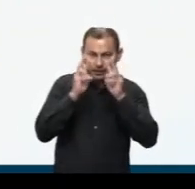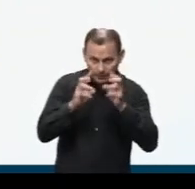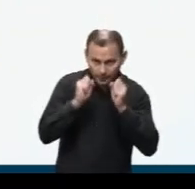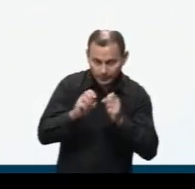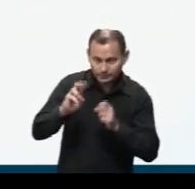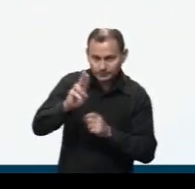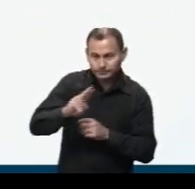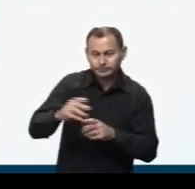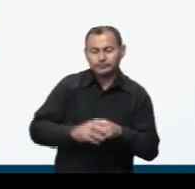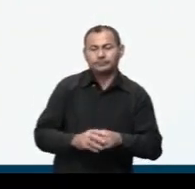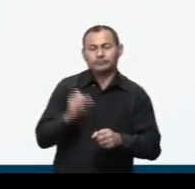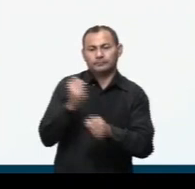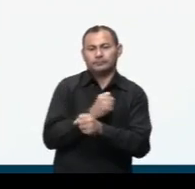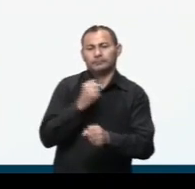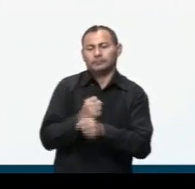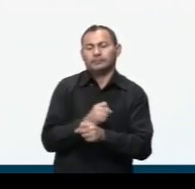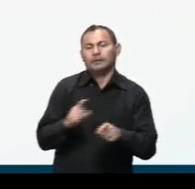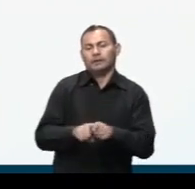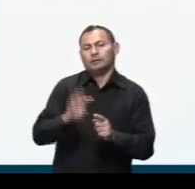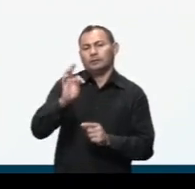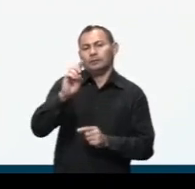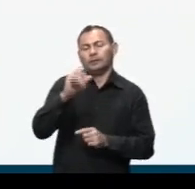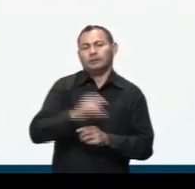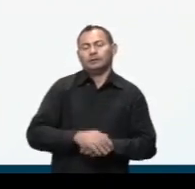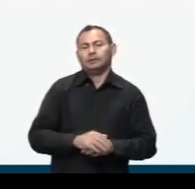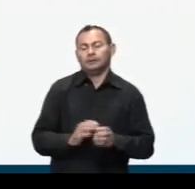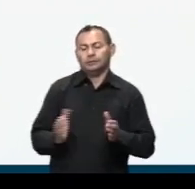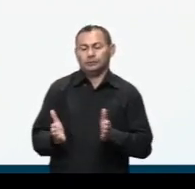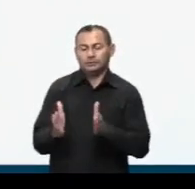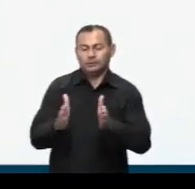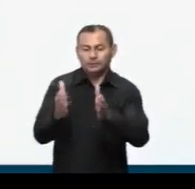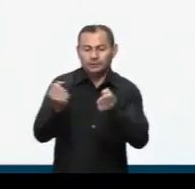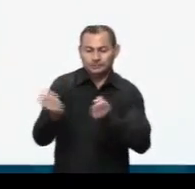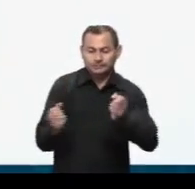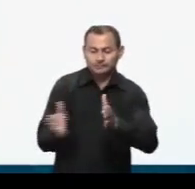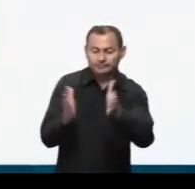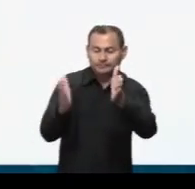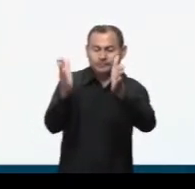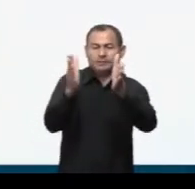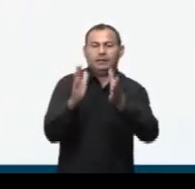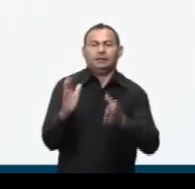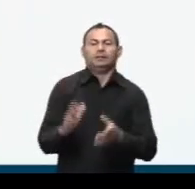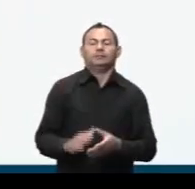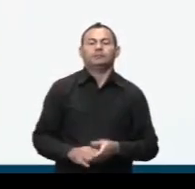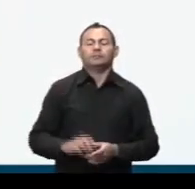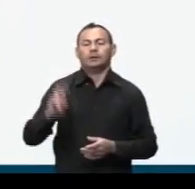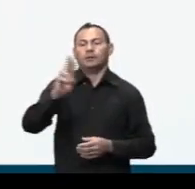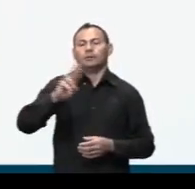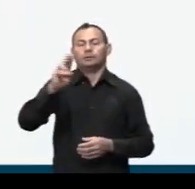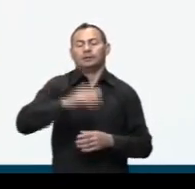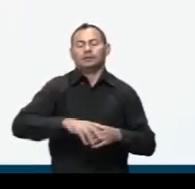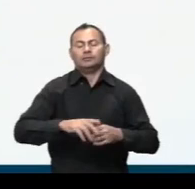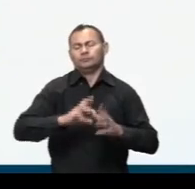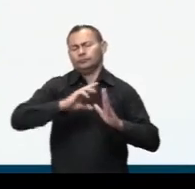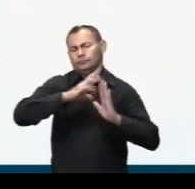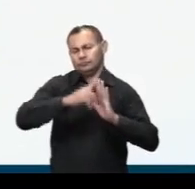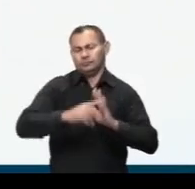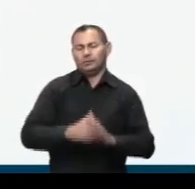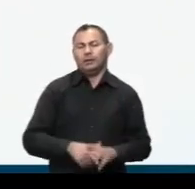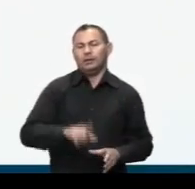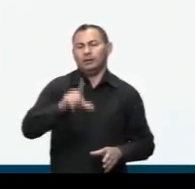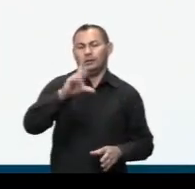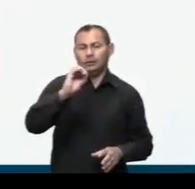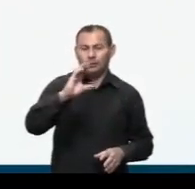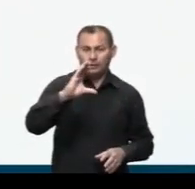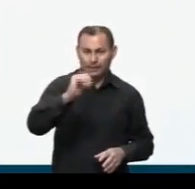pode ser utilizado tanto para construções, tubulações, estradas, é muito utilizado para várias coisas, é a locação de